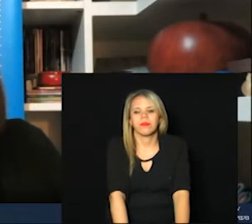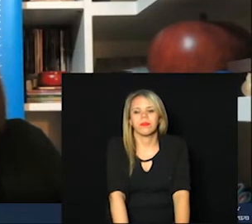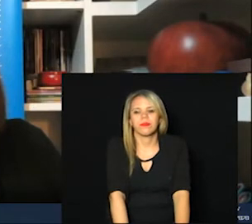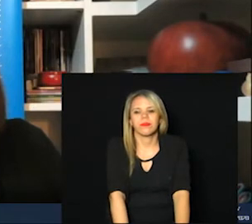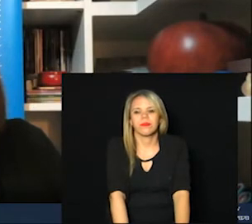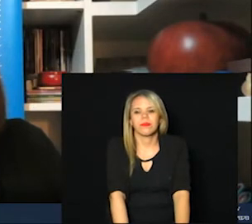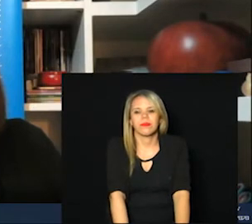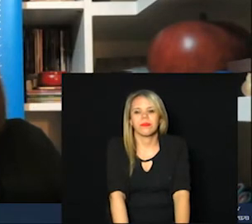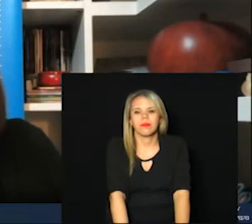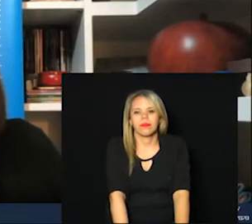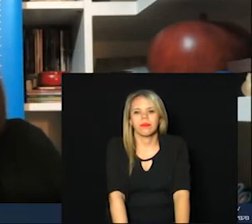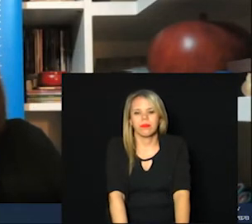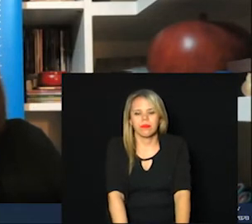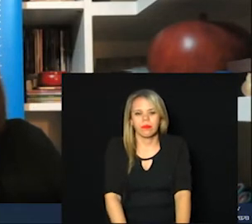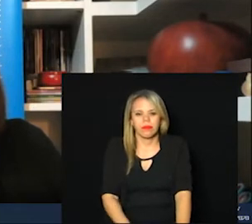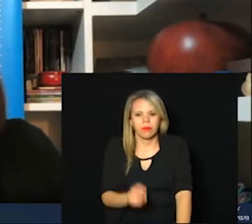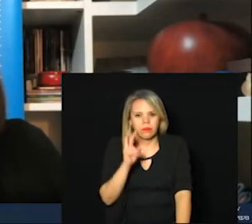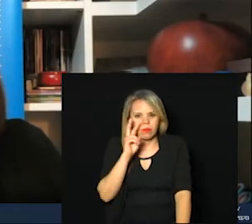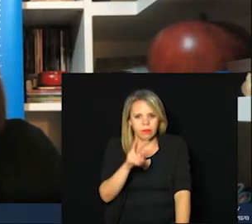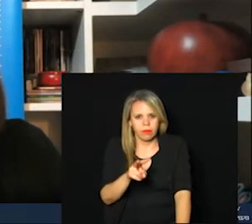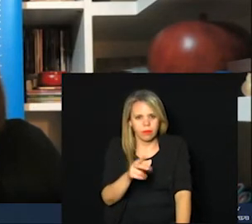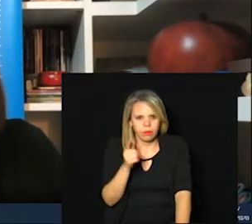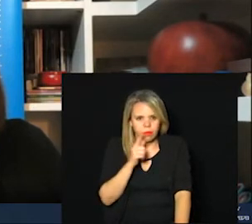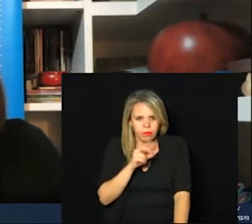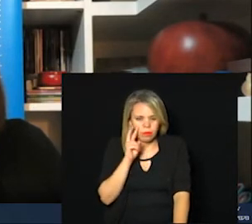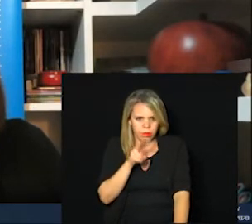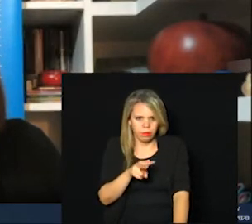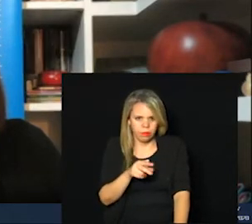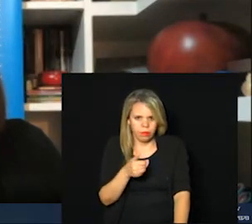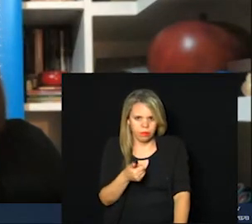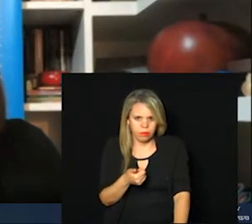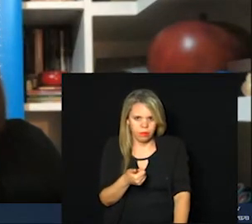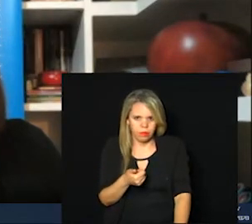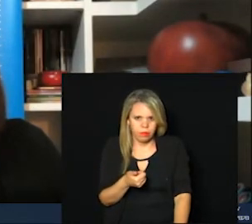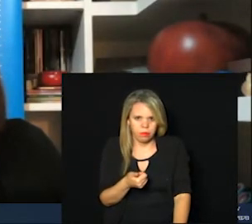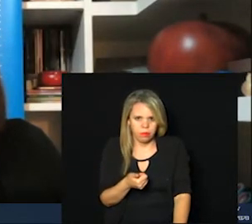sei se deu para ver? Não, se conseguiu ver?